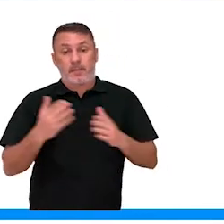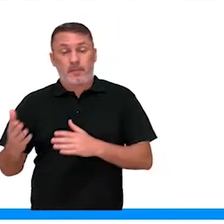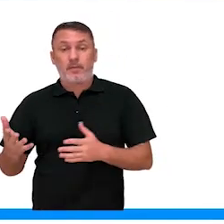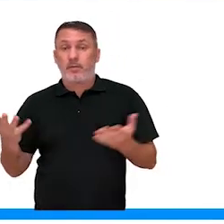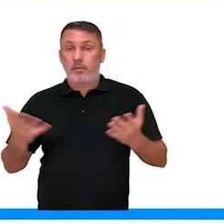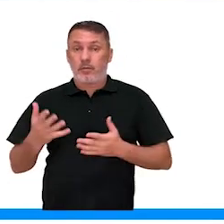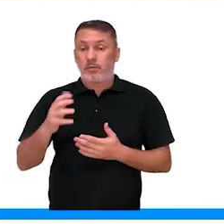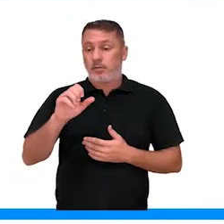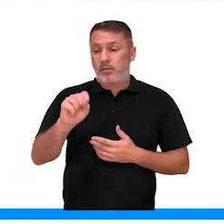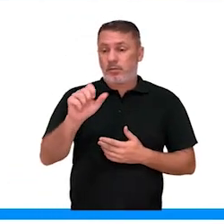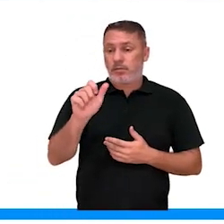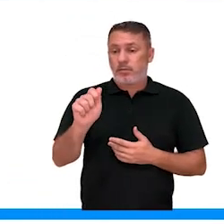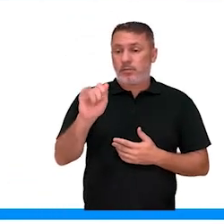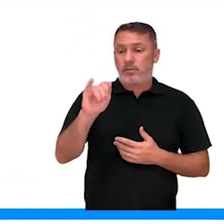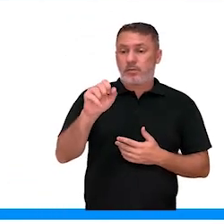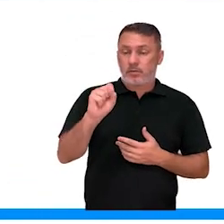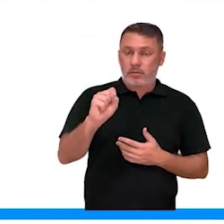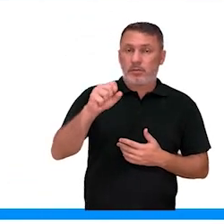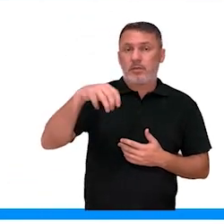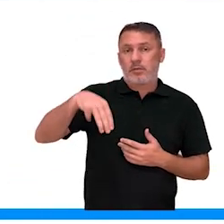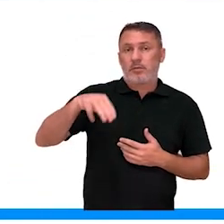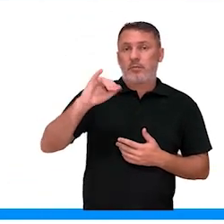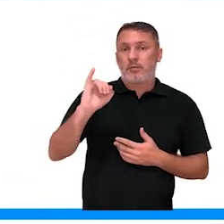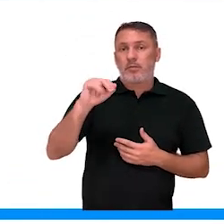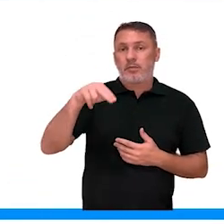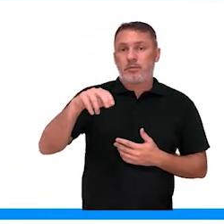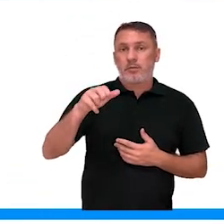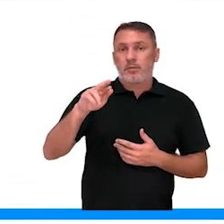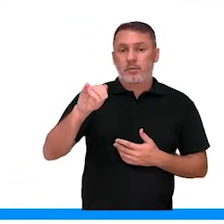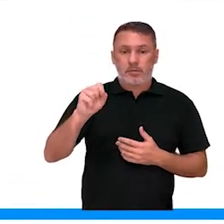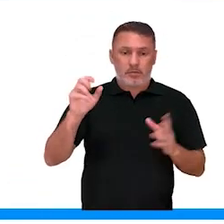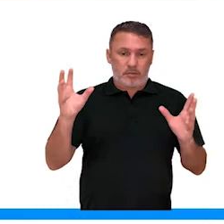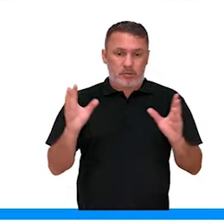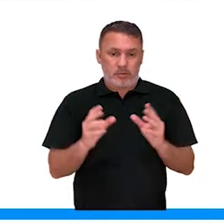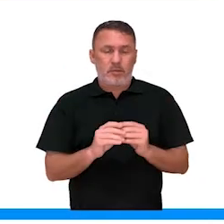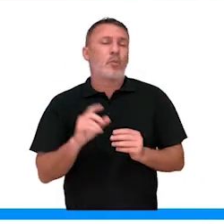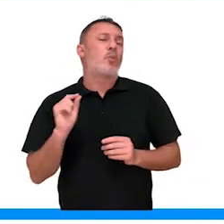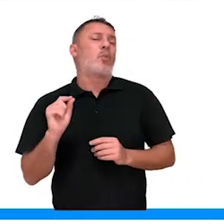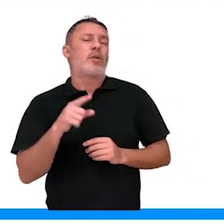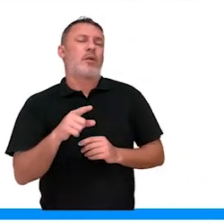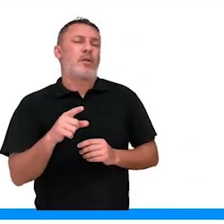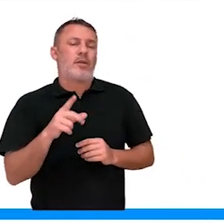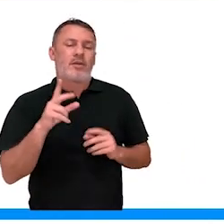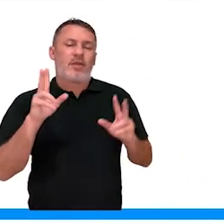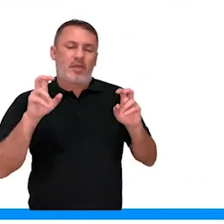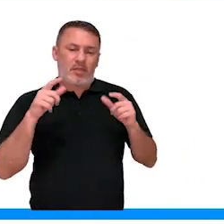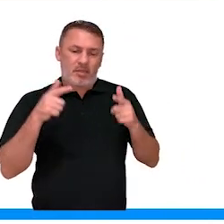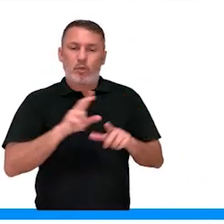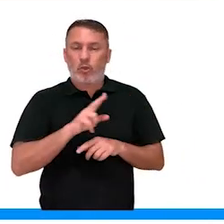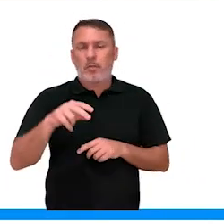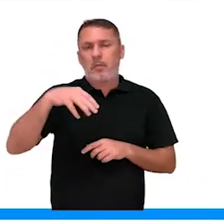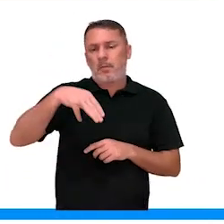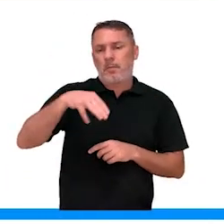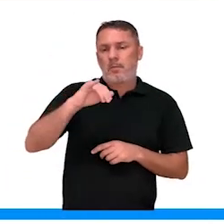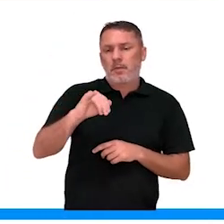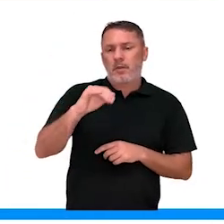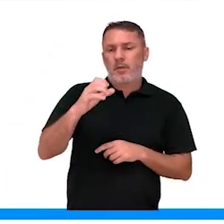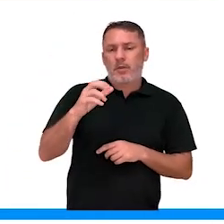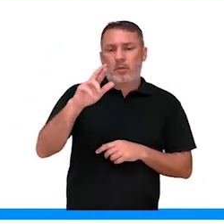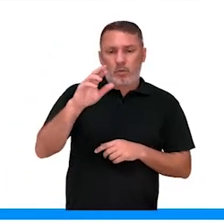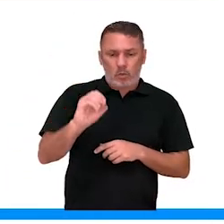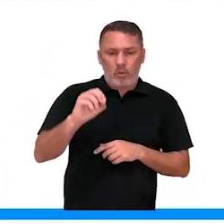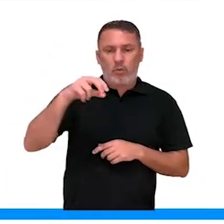E de sais minerais, que são os nossos outros compostos inorgânicos, a gente fala que eles são